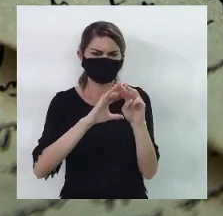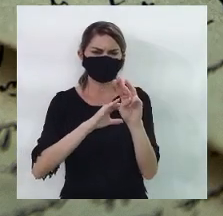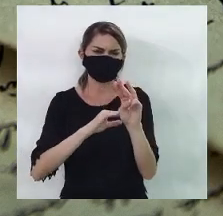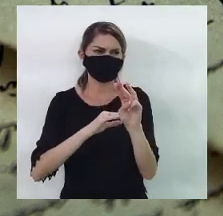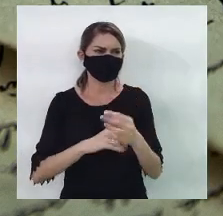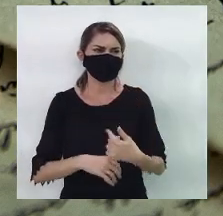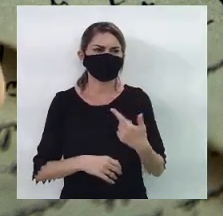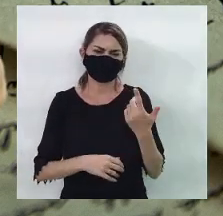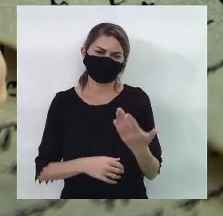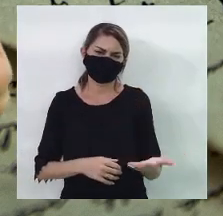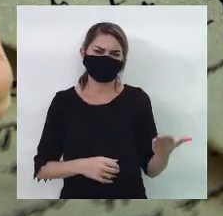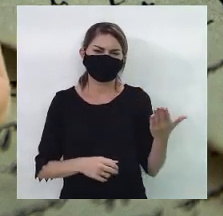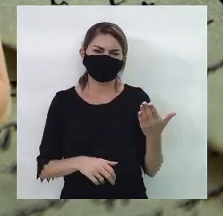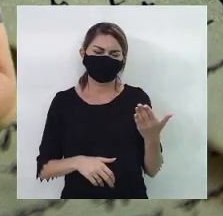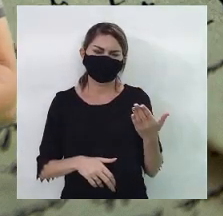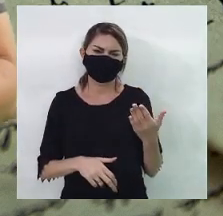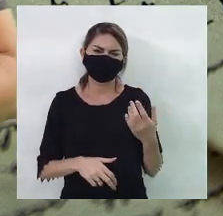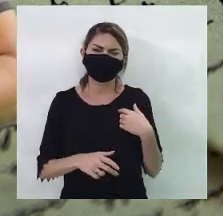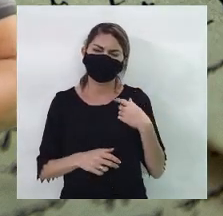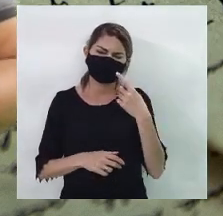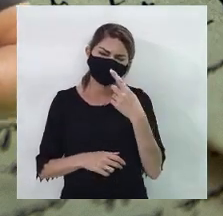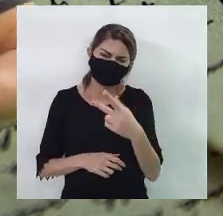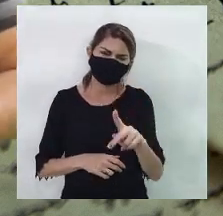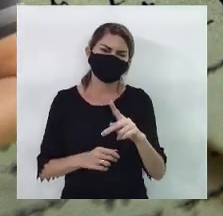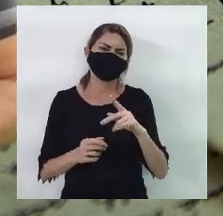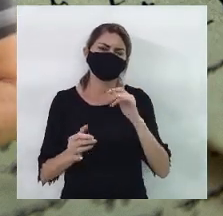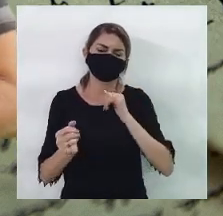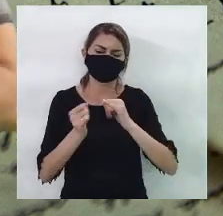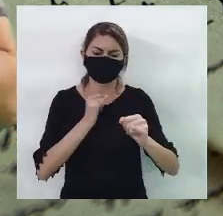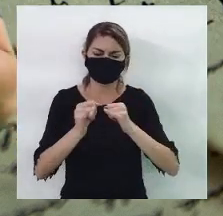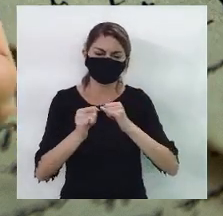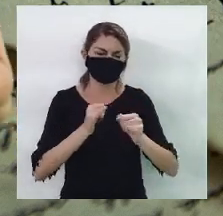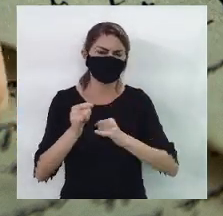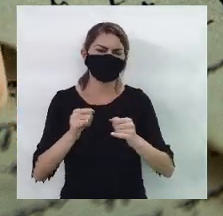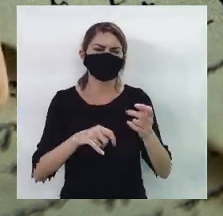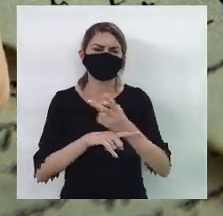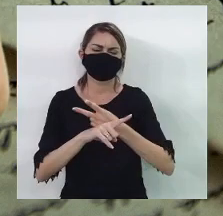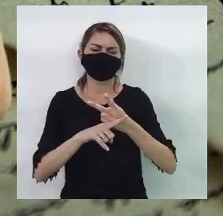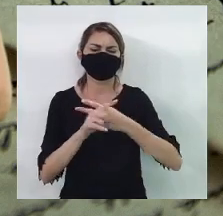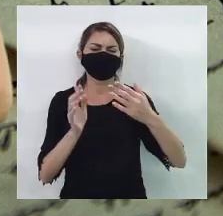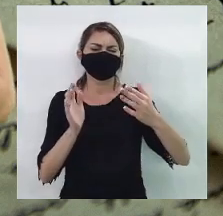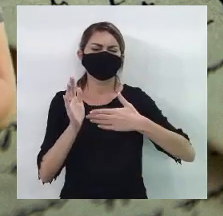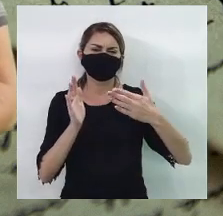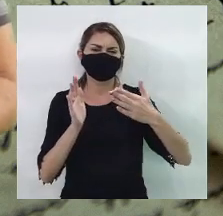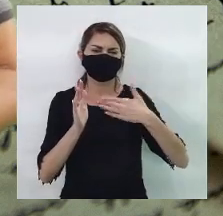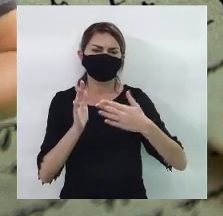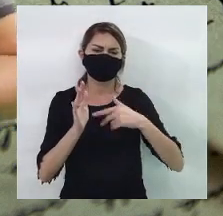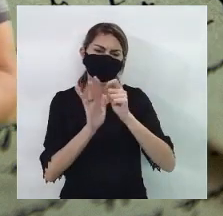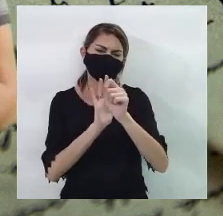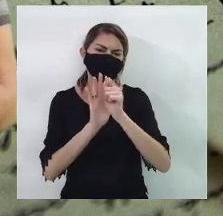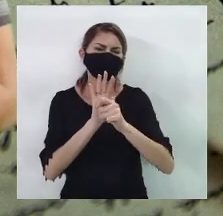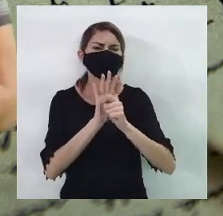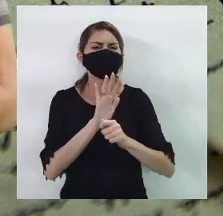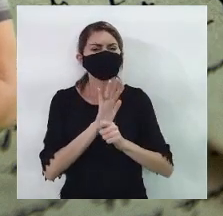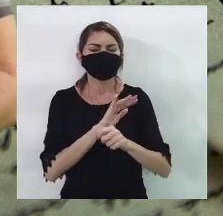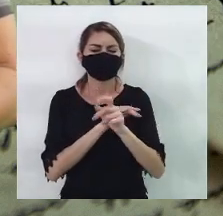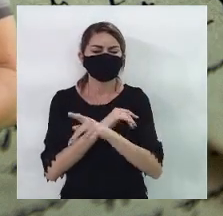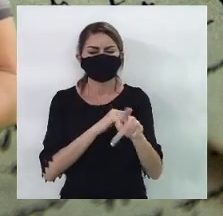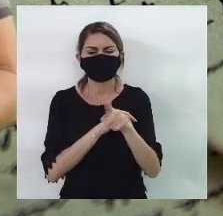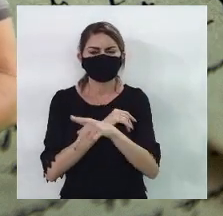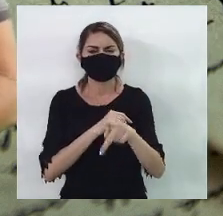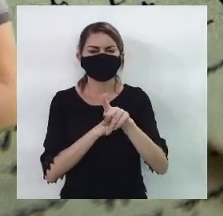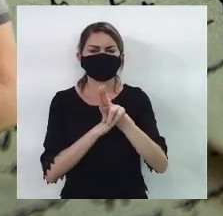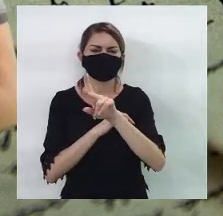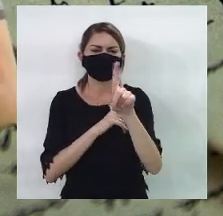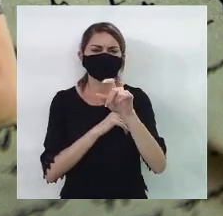A mensagem é: vão lá na internet, procurem os livros da escritora, professora